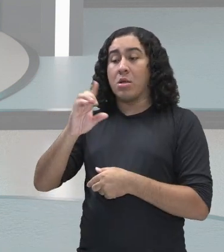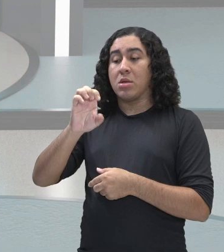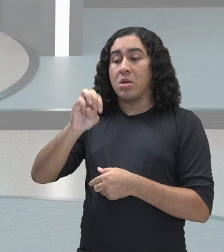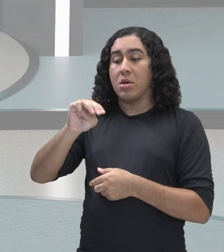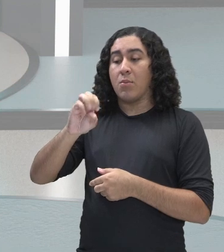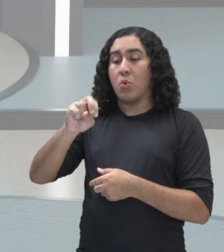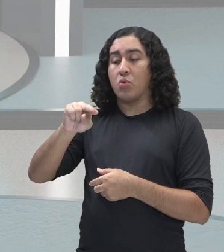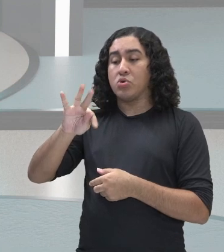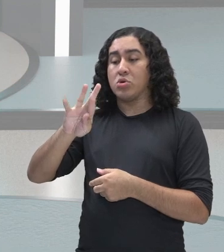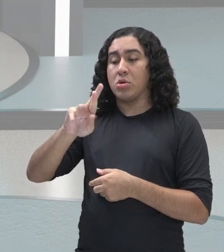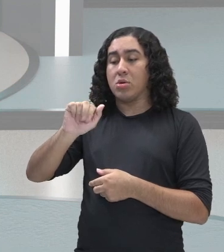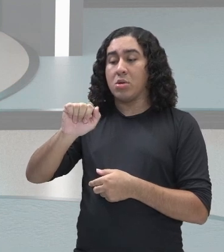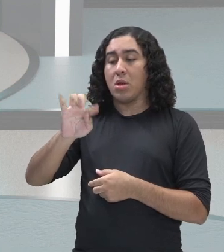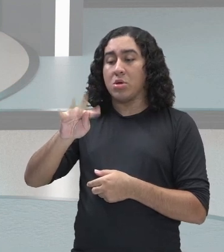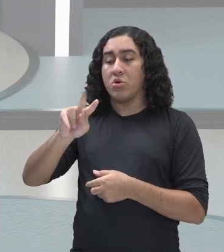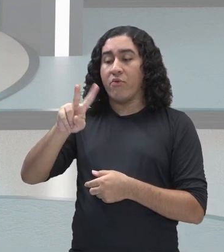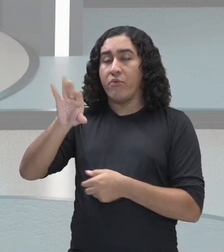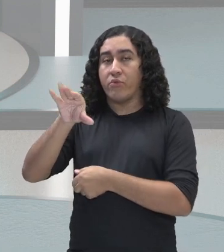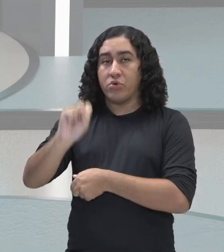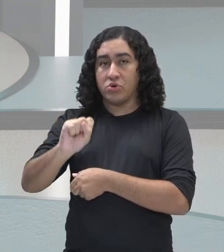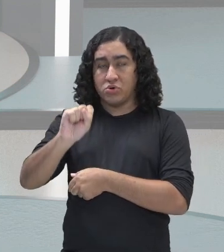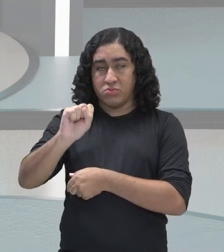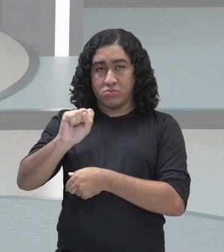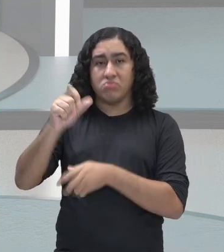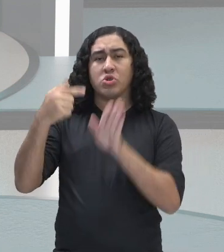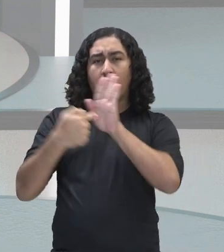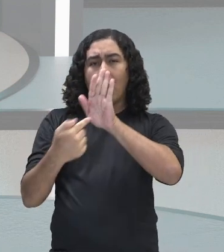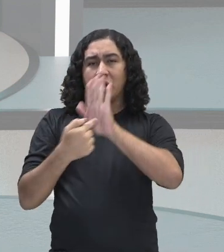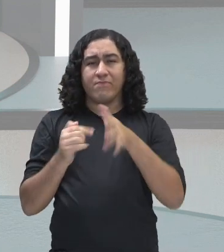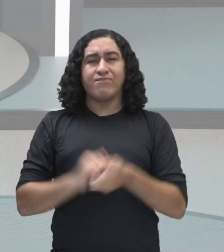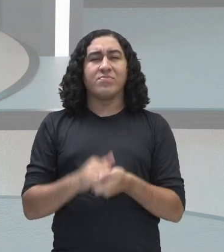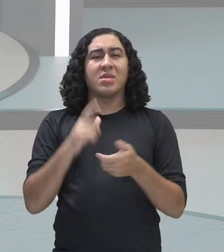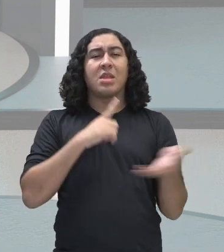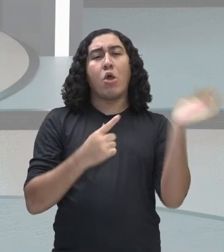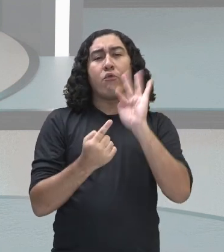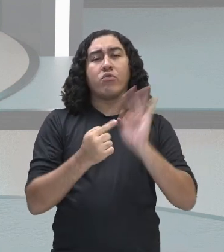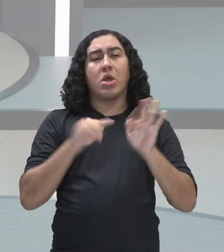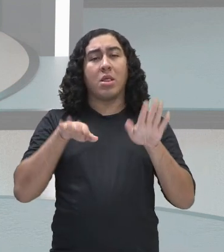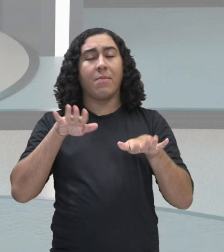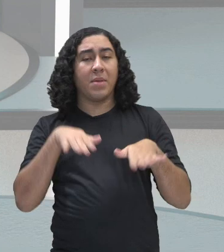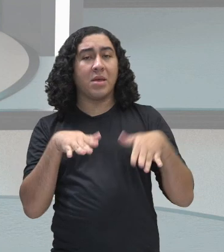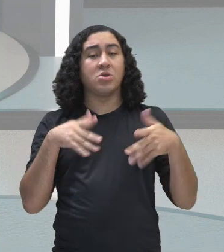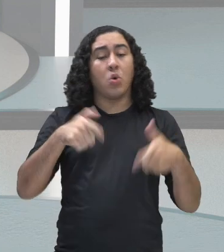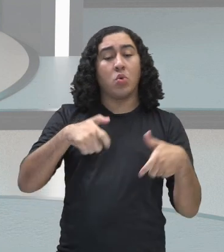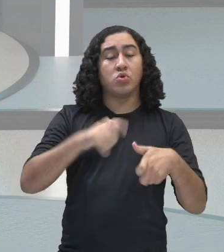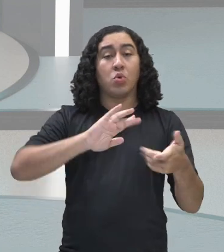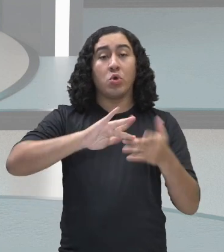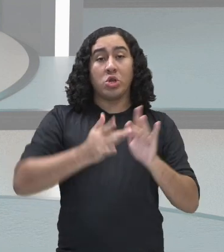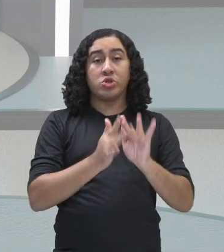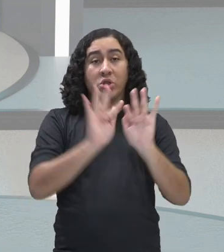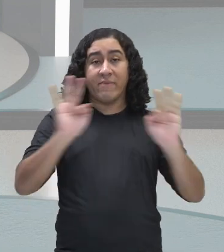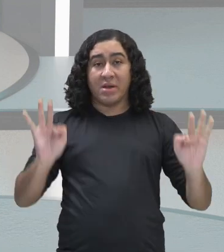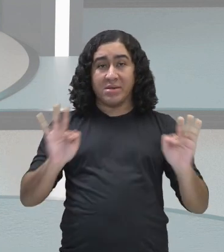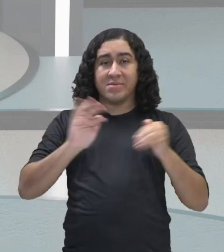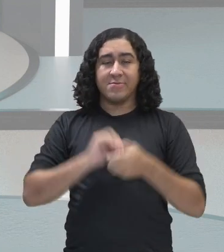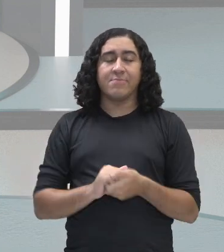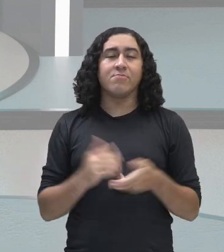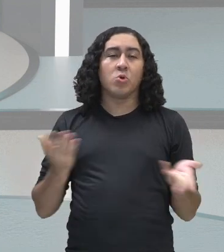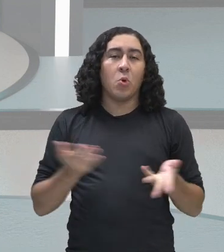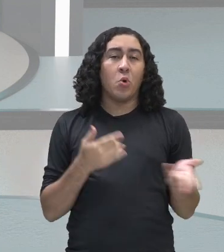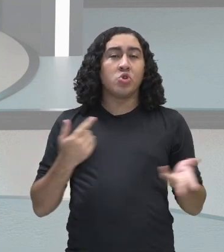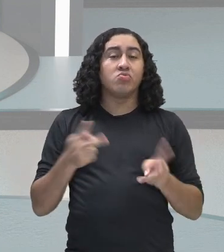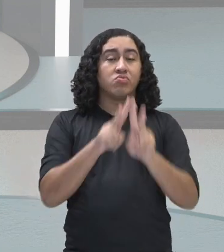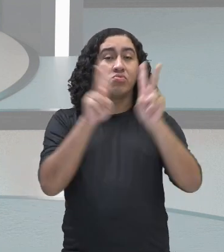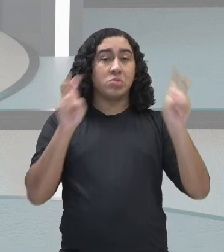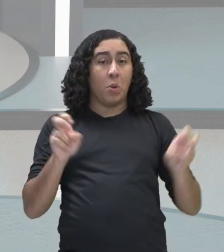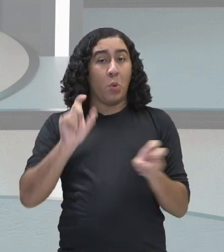demonstrativos. E eles têm uma classificação devido à sua função dentro dos contextos onde eles estão inseridos. Hoje nós estamos falando dos